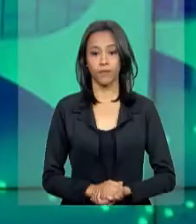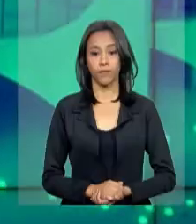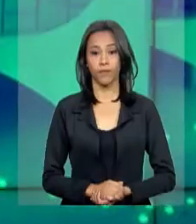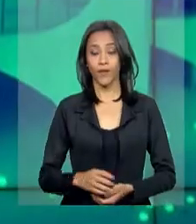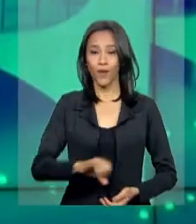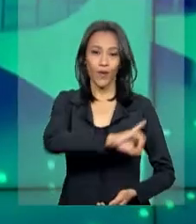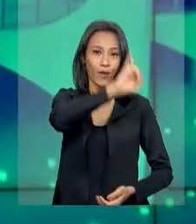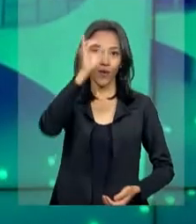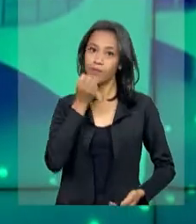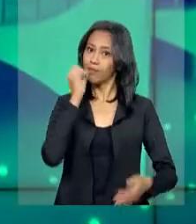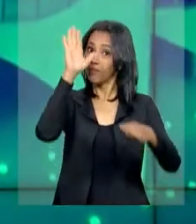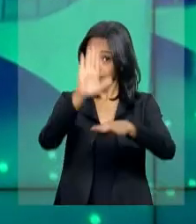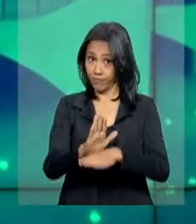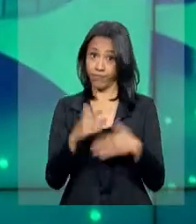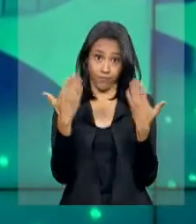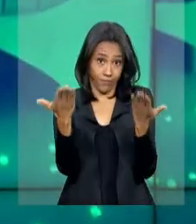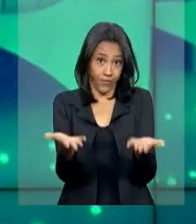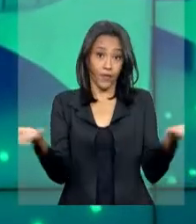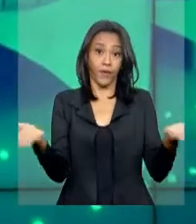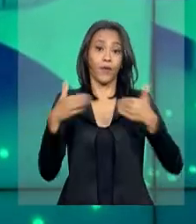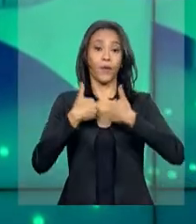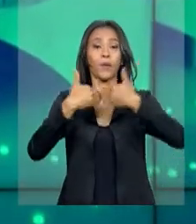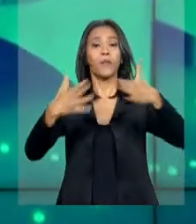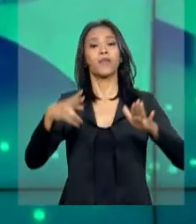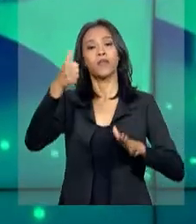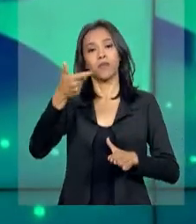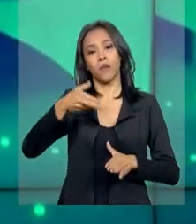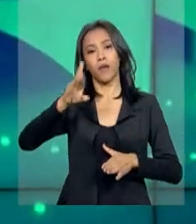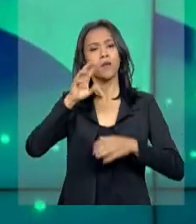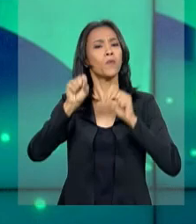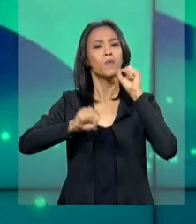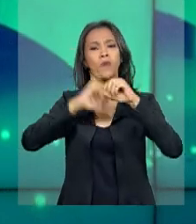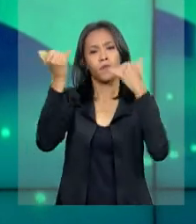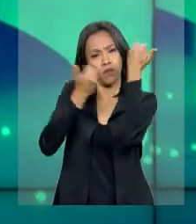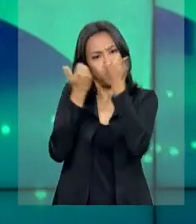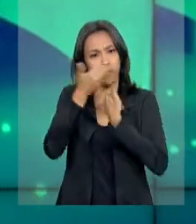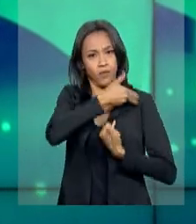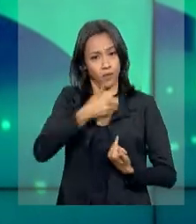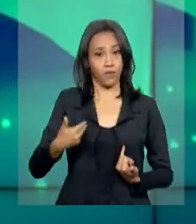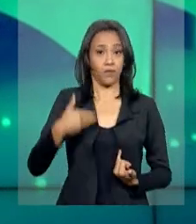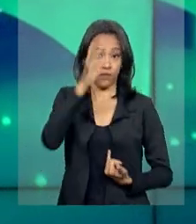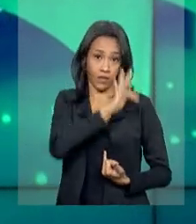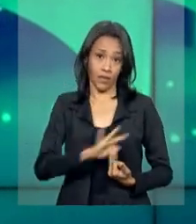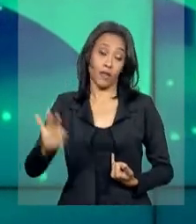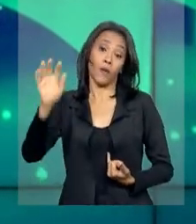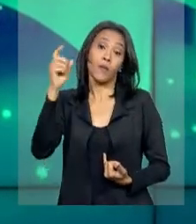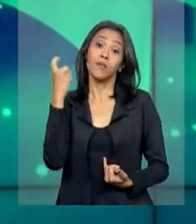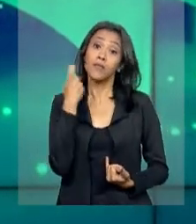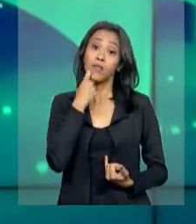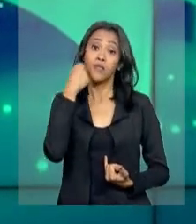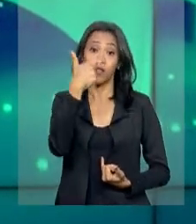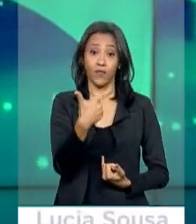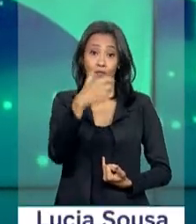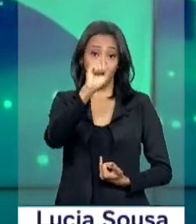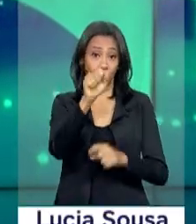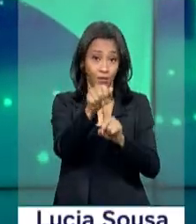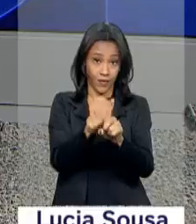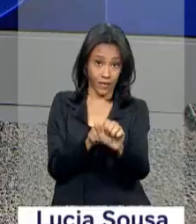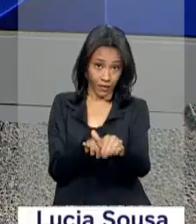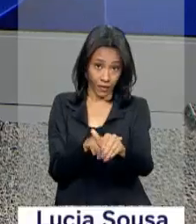Olá, boa tarde para você. Começa agora o Repórter NBR com as notícias do governo federal desta sexta-feira, 28 de